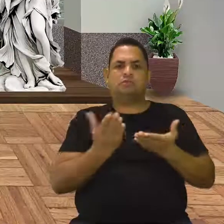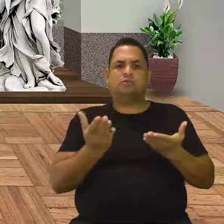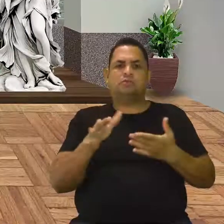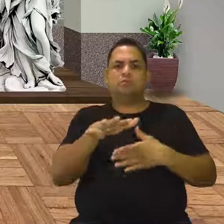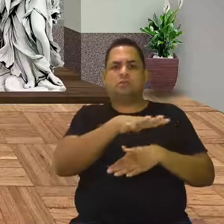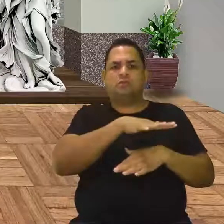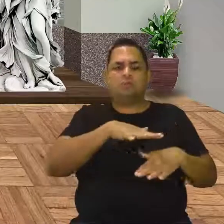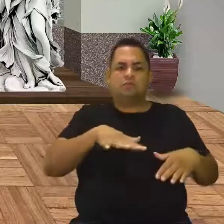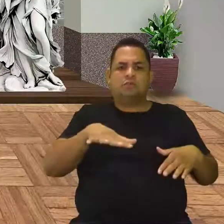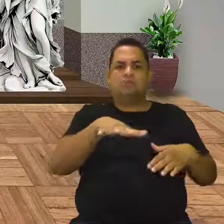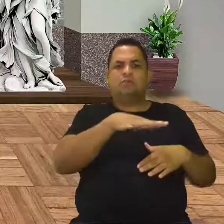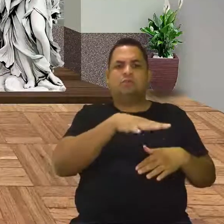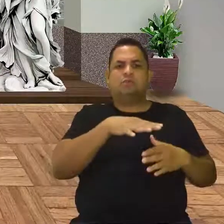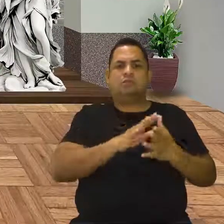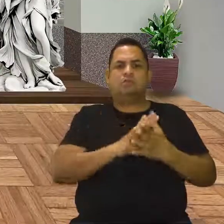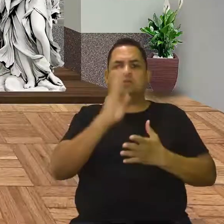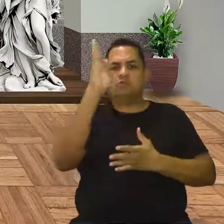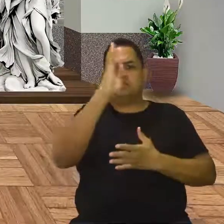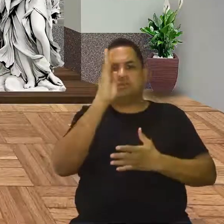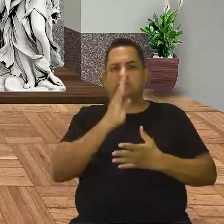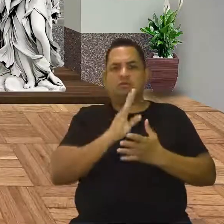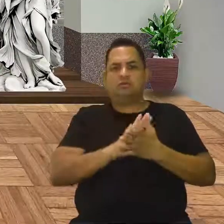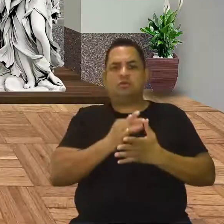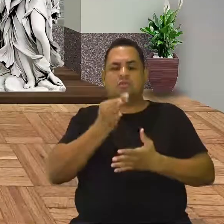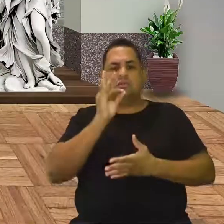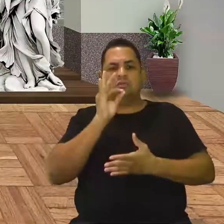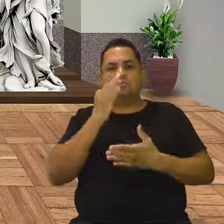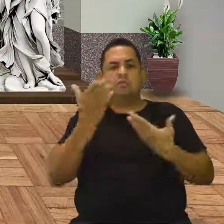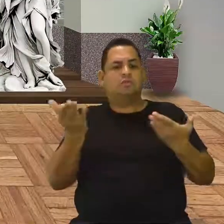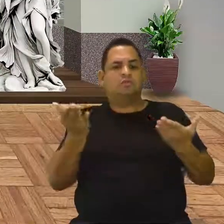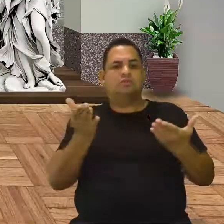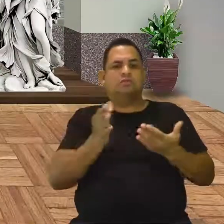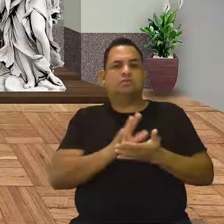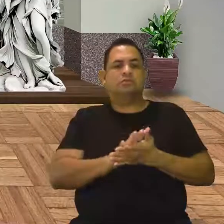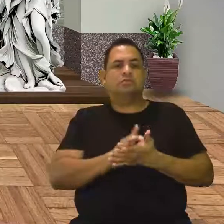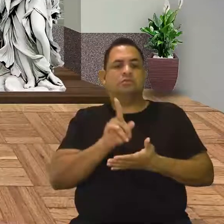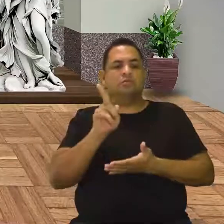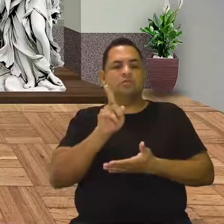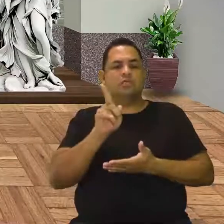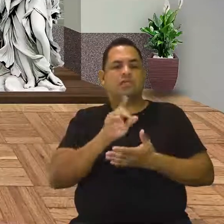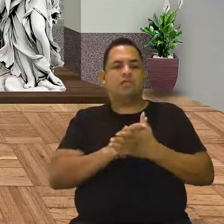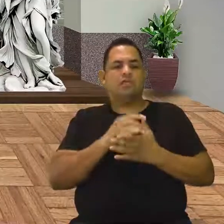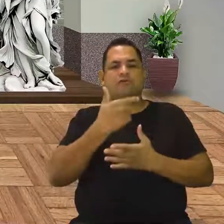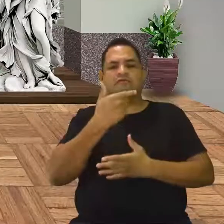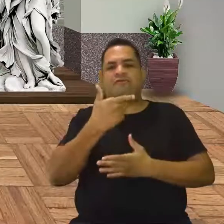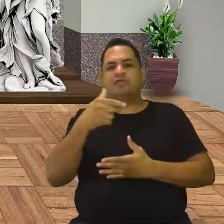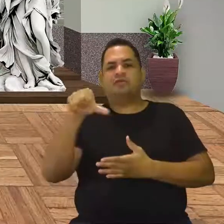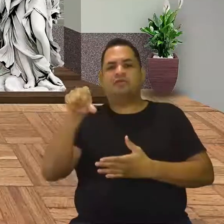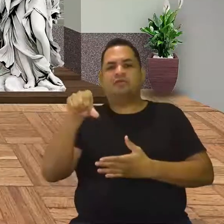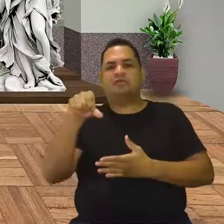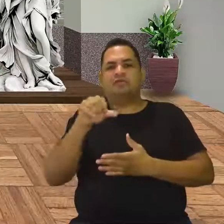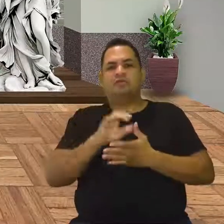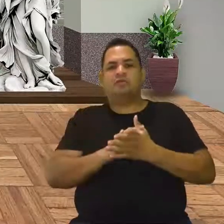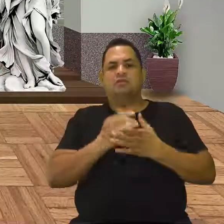nosso mercado brasileiro, no caso do café, e naquele ano de 29, nós teremos